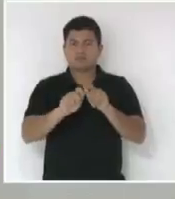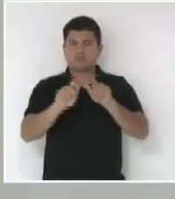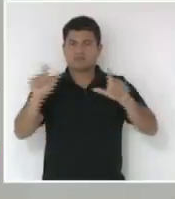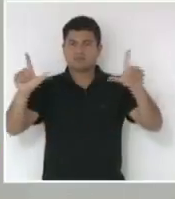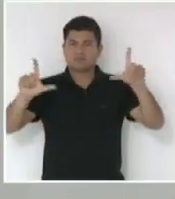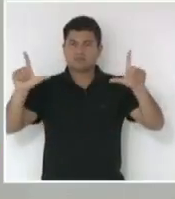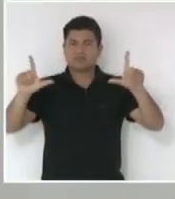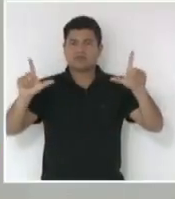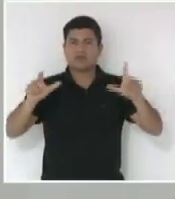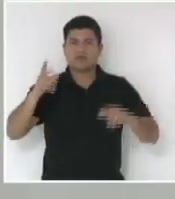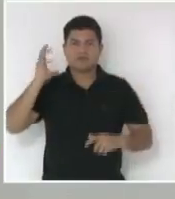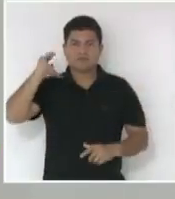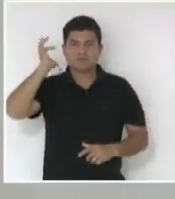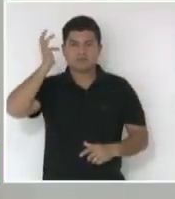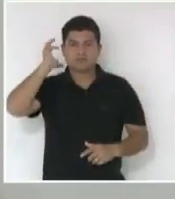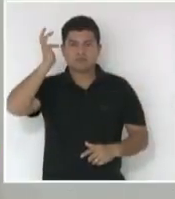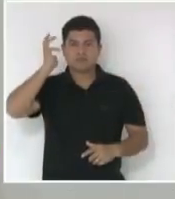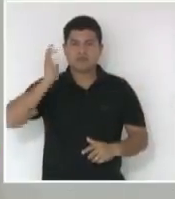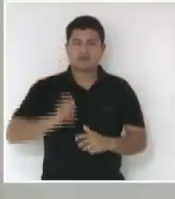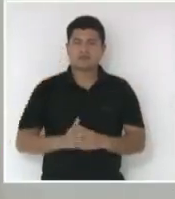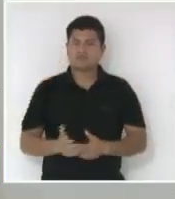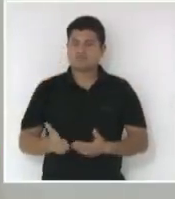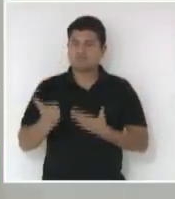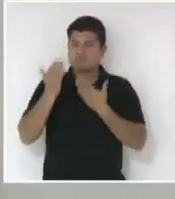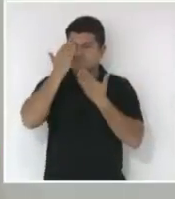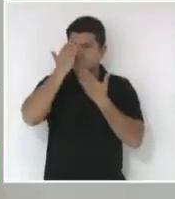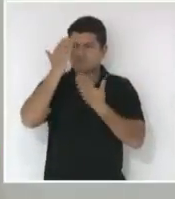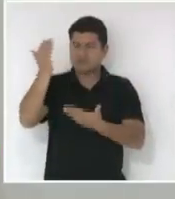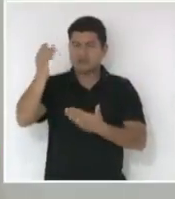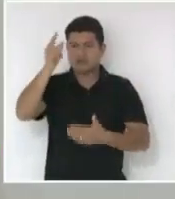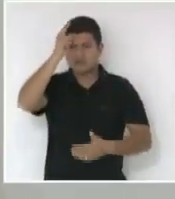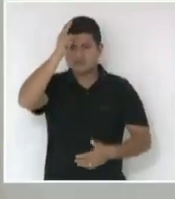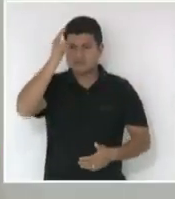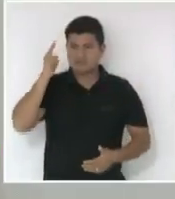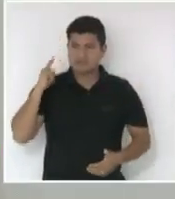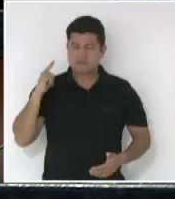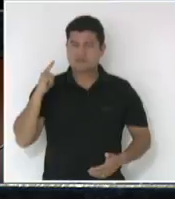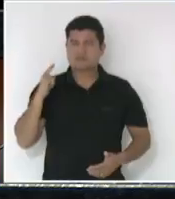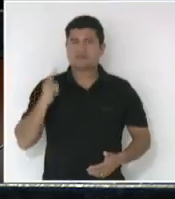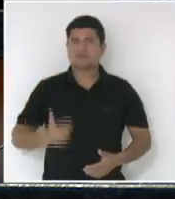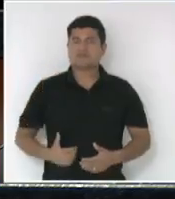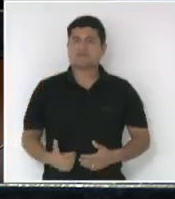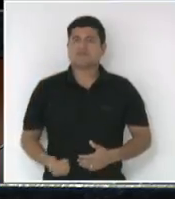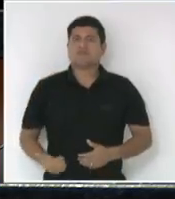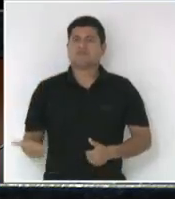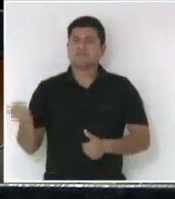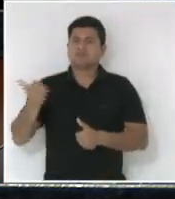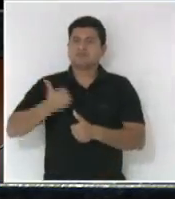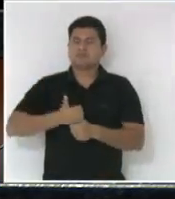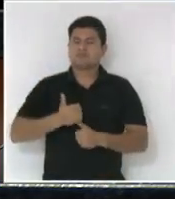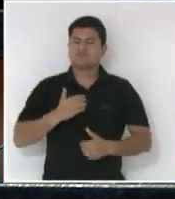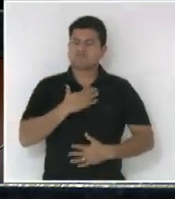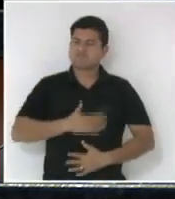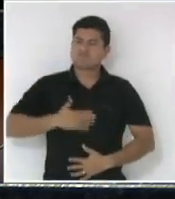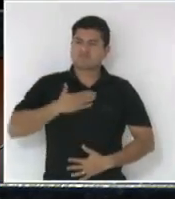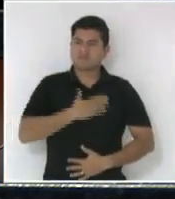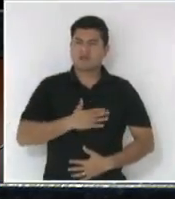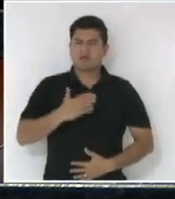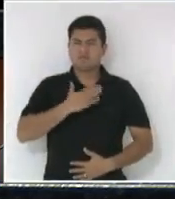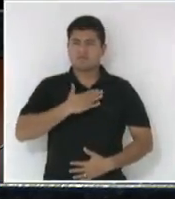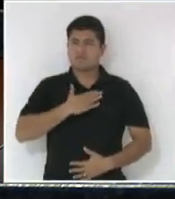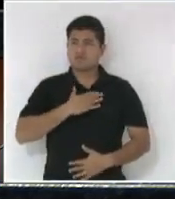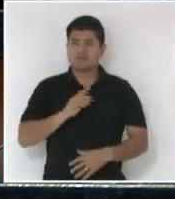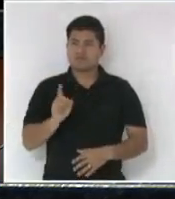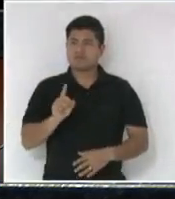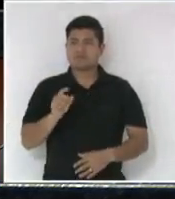Digital, amigo Pavan, obrigado pela deferência. Você não sabe a satisfação, eu acho que não só minha, mas de todo